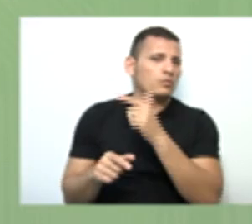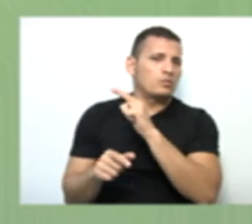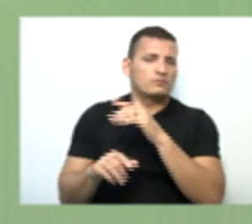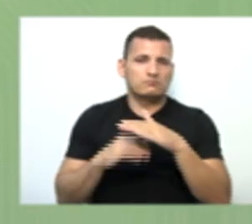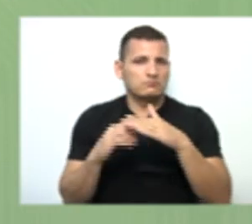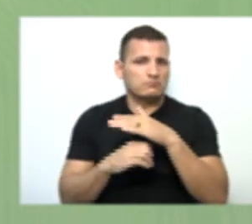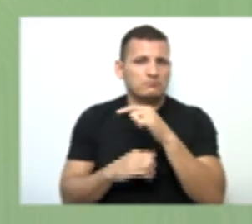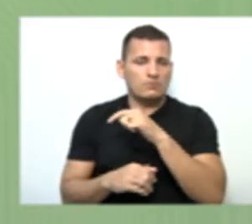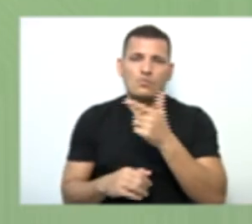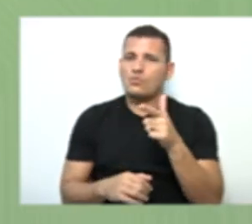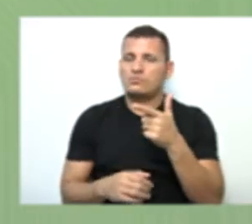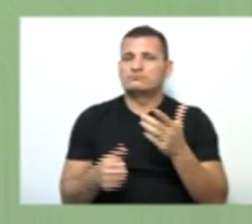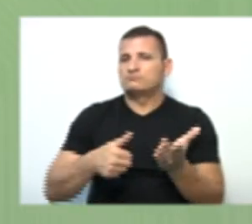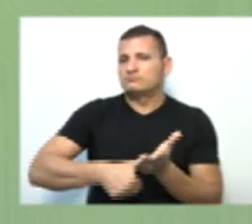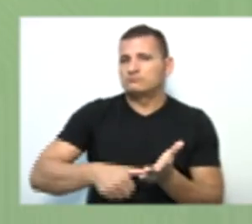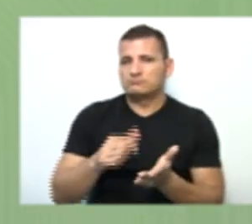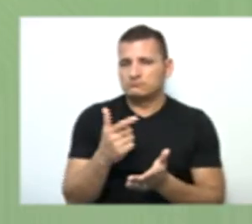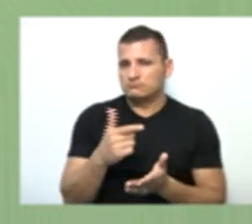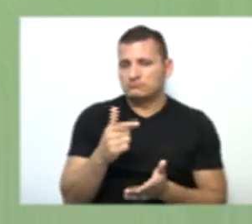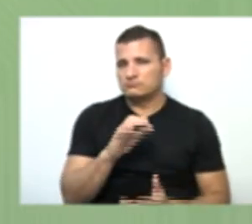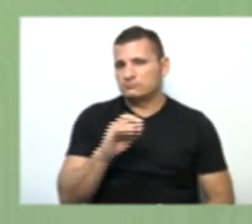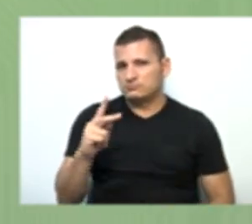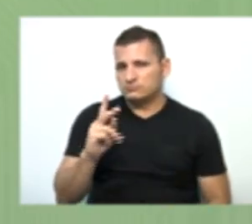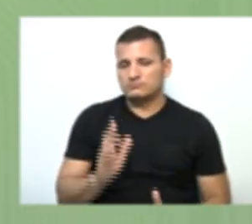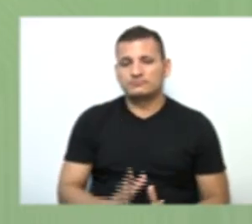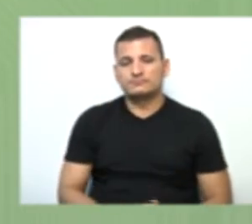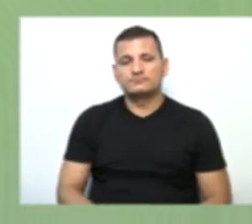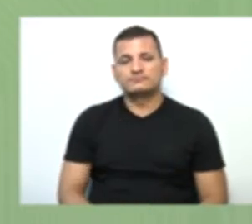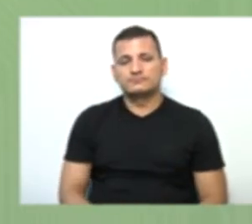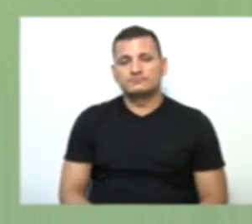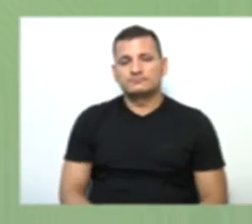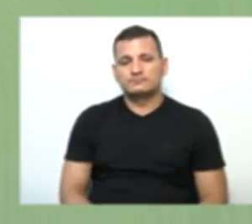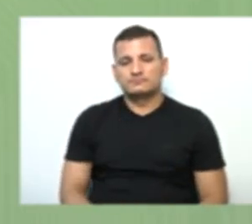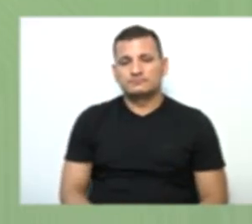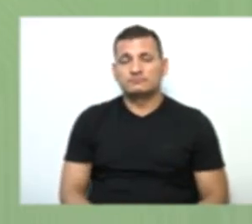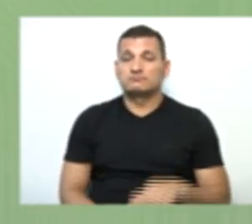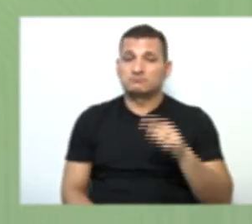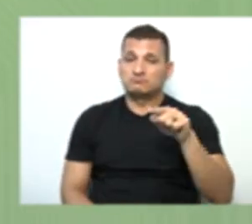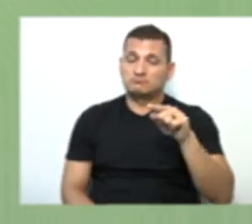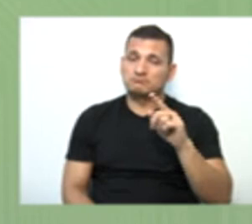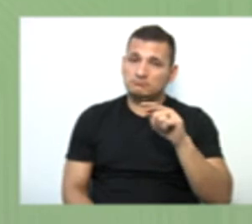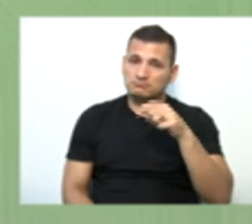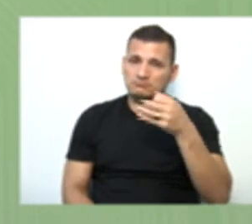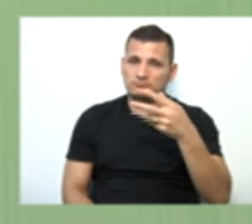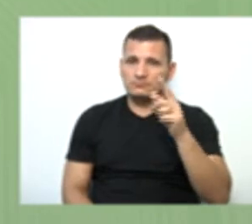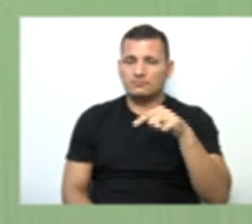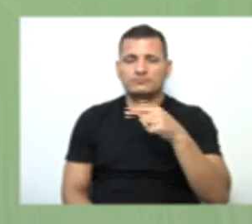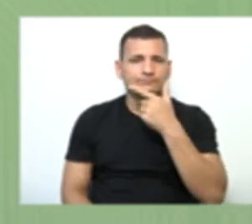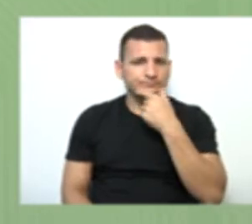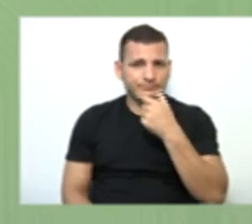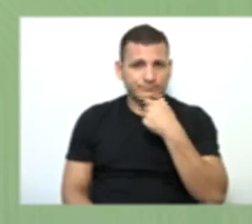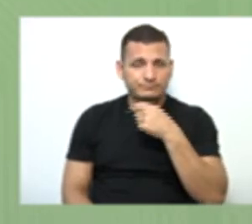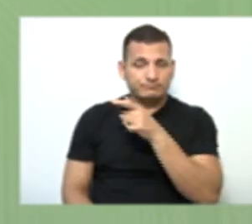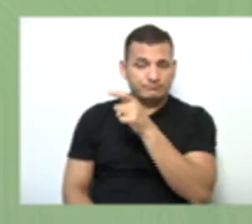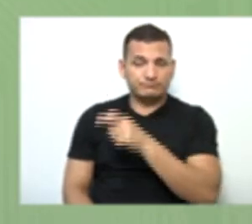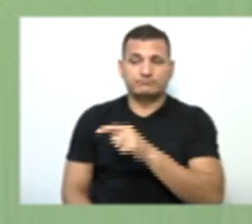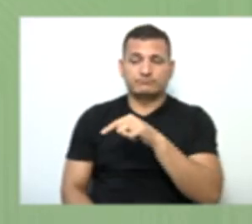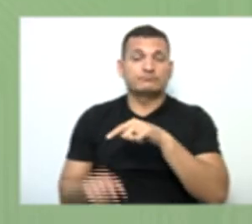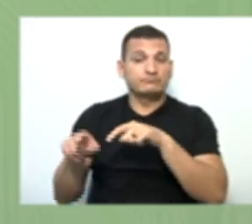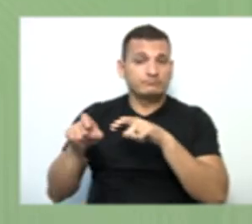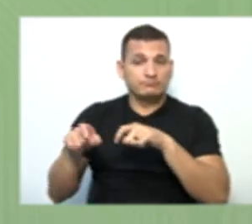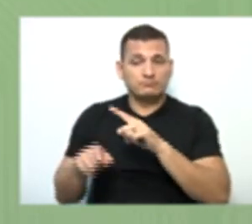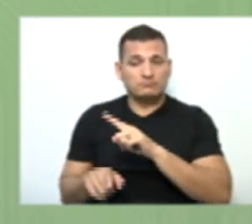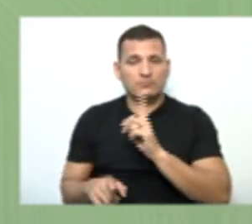cooperativa? Vamos lá, voltar no enunciado. Diz assim que é de um produtor rural que não é cooperado